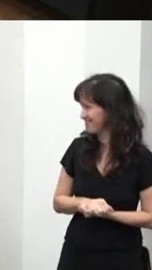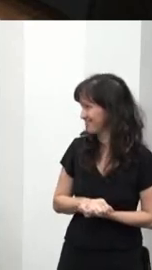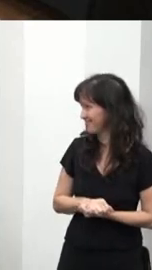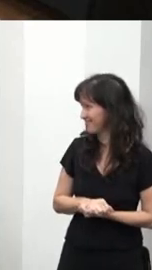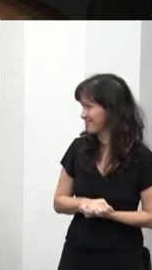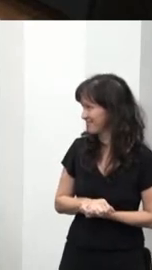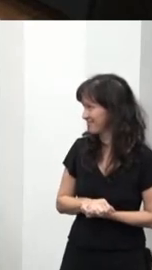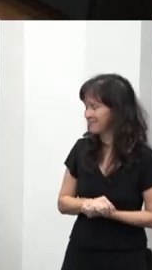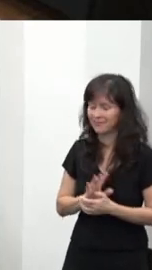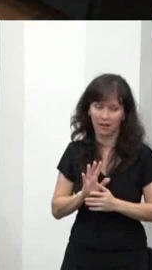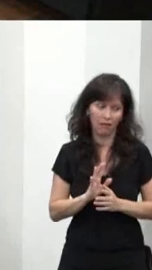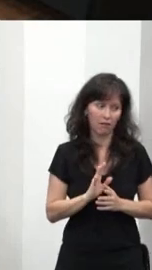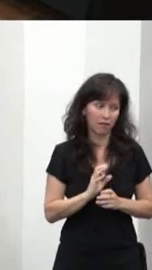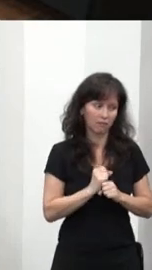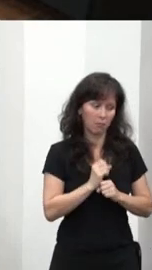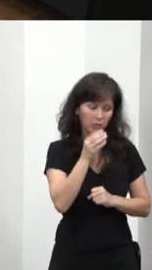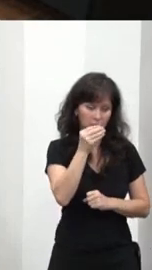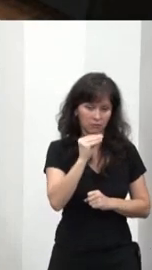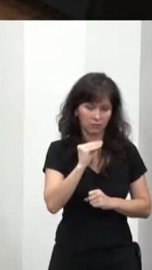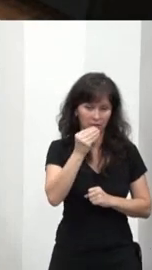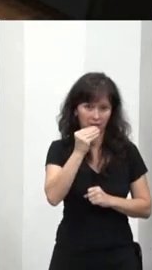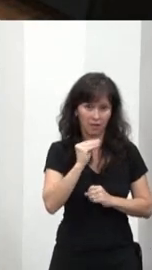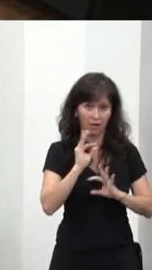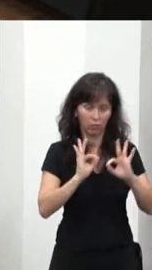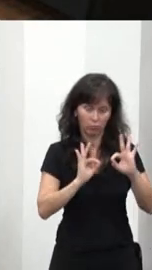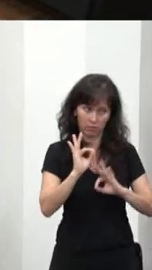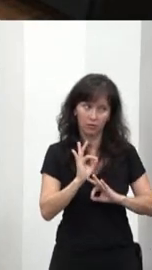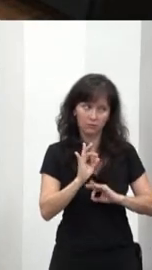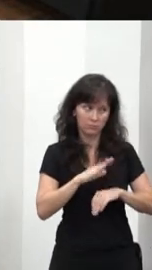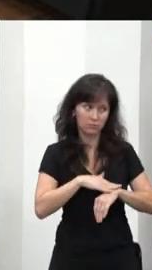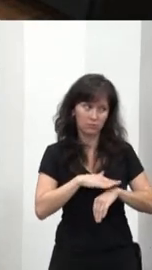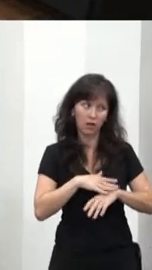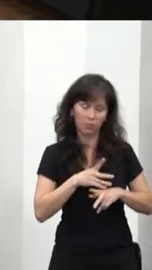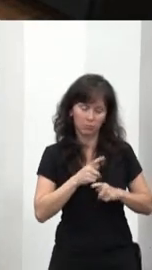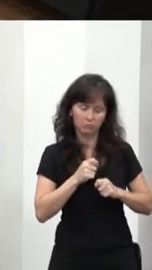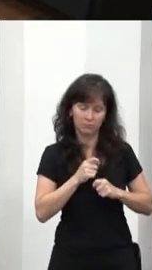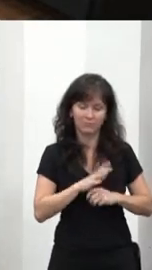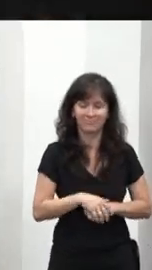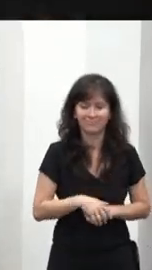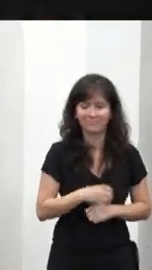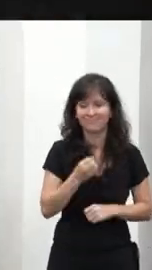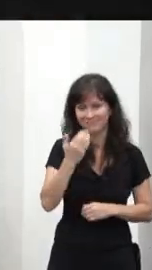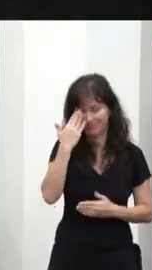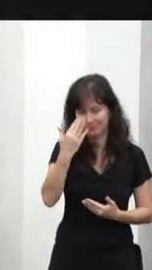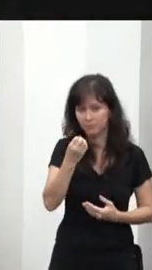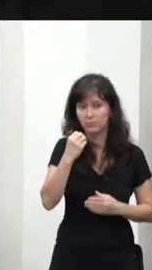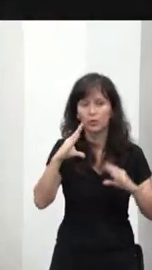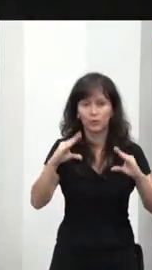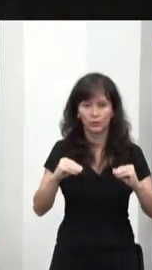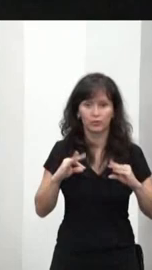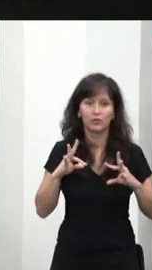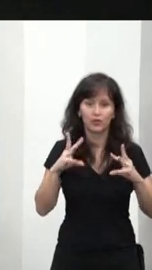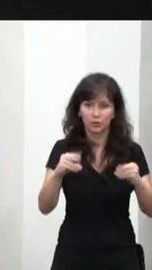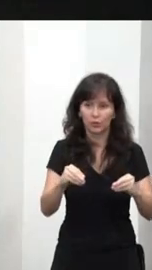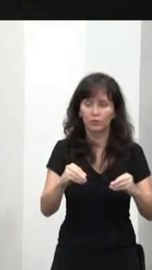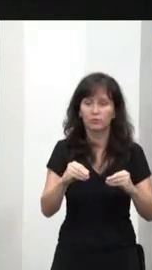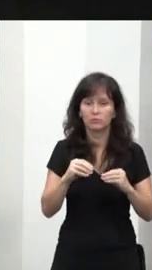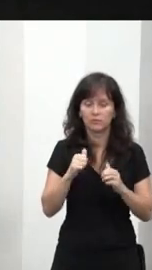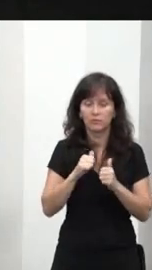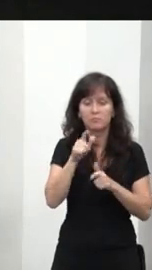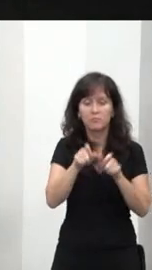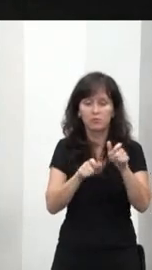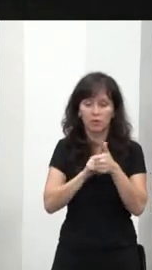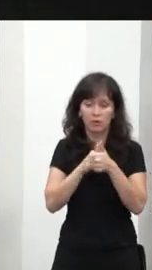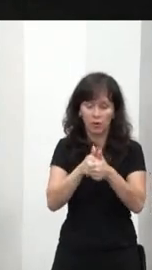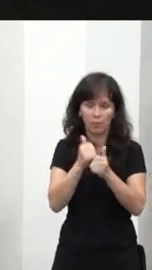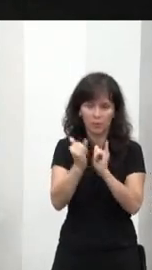esse tempo que eu tô ajeitando o microfone por favor obrigado boa noite a todos boa noite a quem nos acompanha online eu